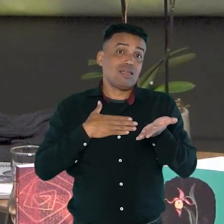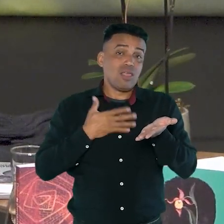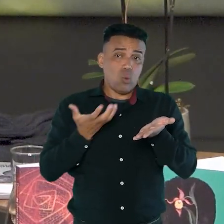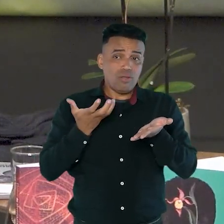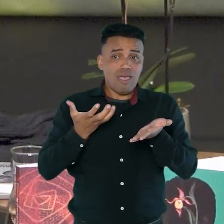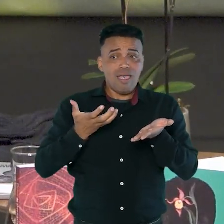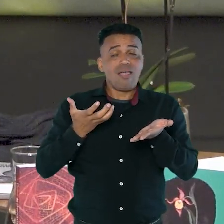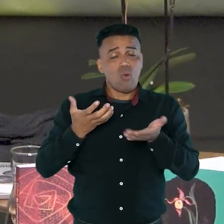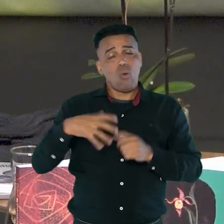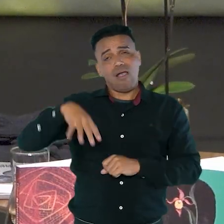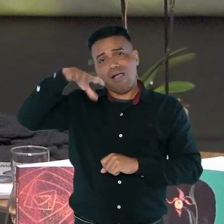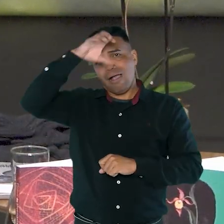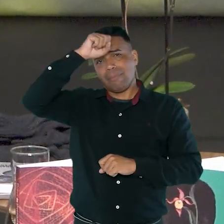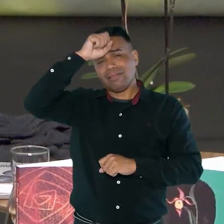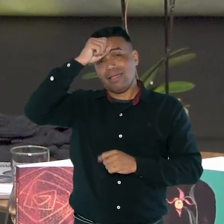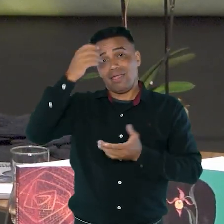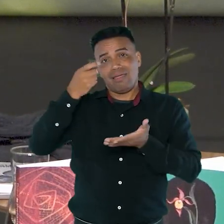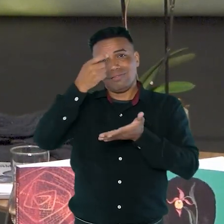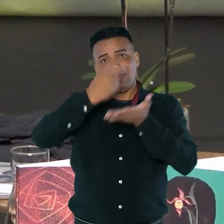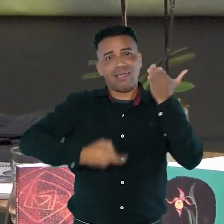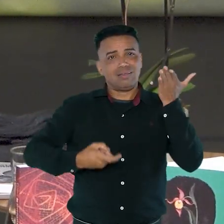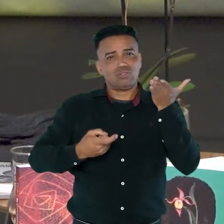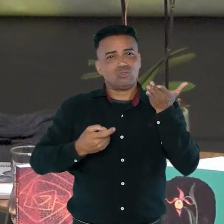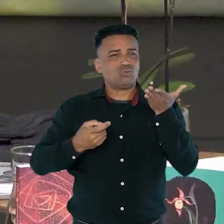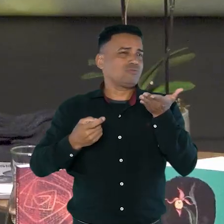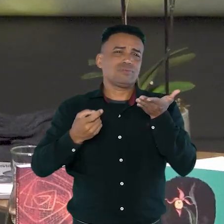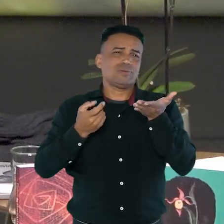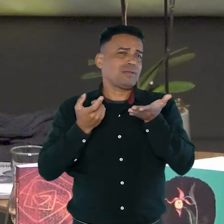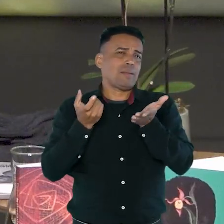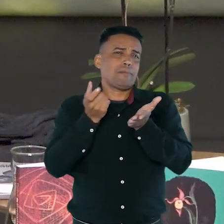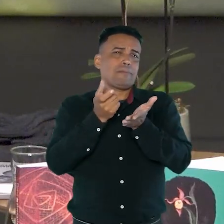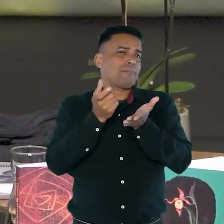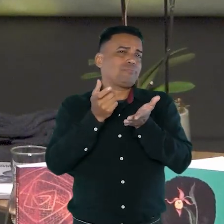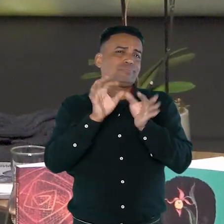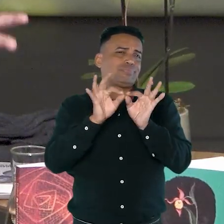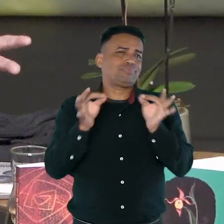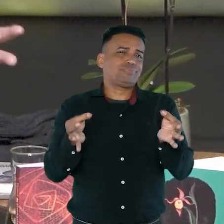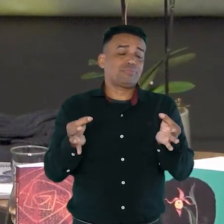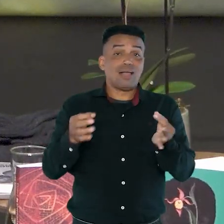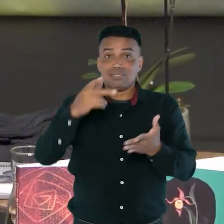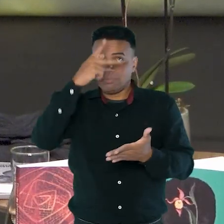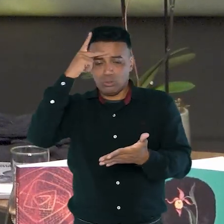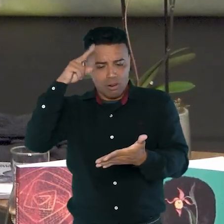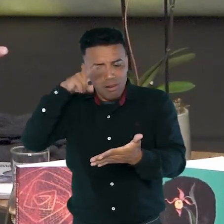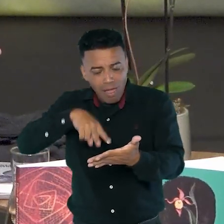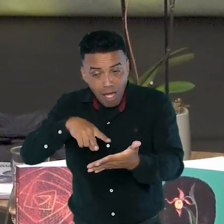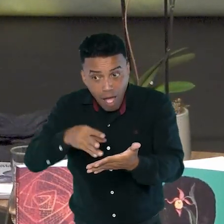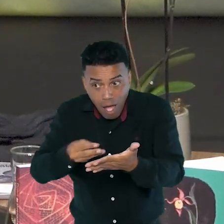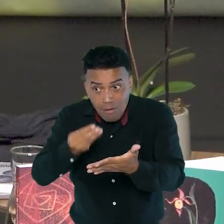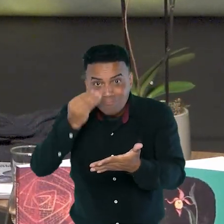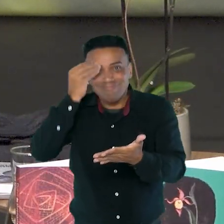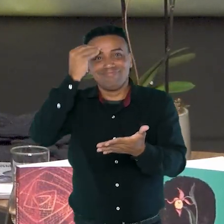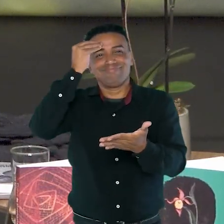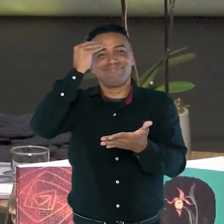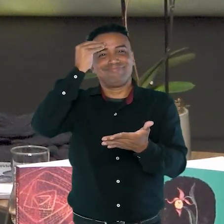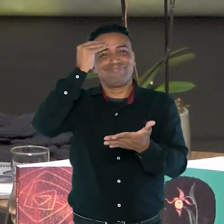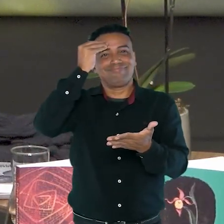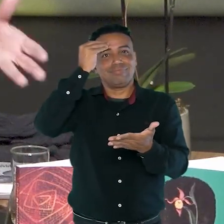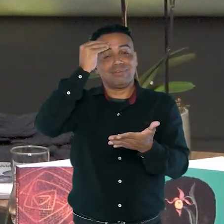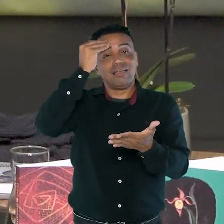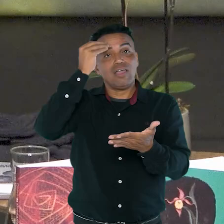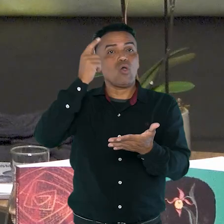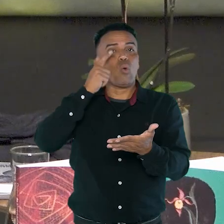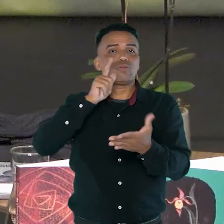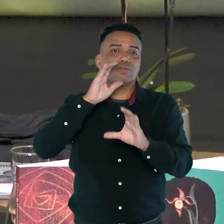O que eu quero aprender é dar uma ideia com menos palavras possíveis, para que as pessoas possam entender. O meu barato é